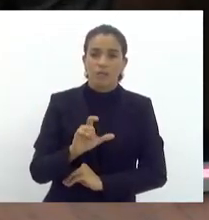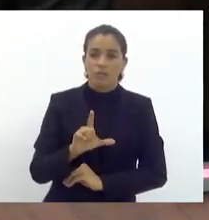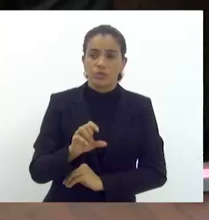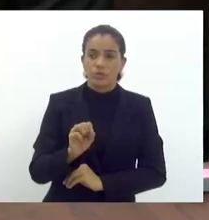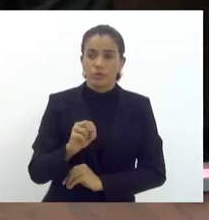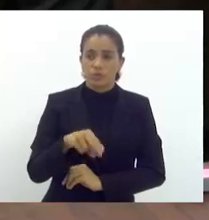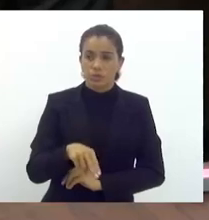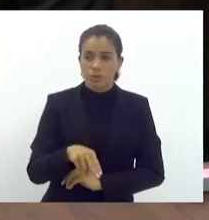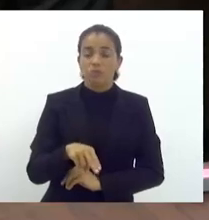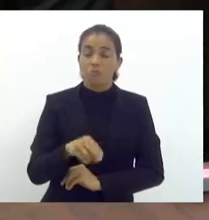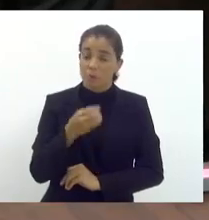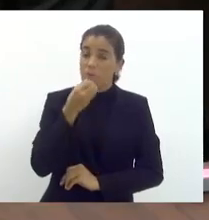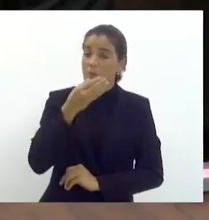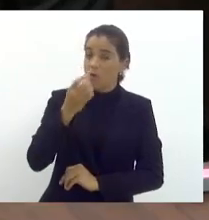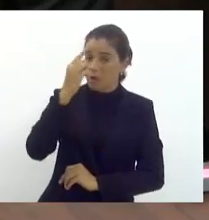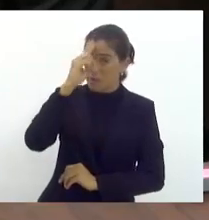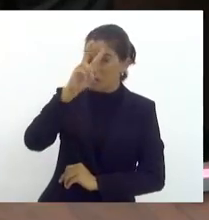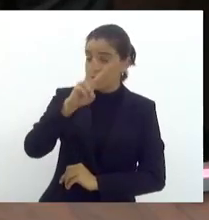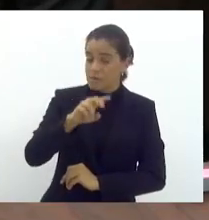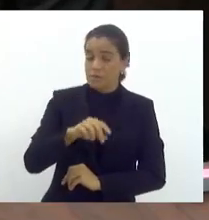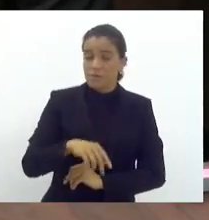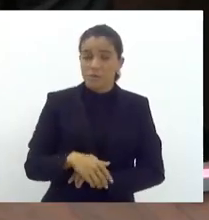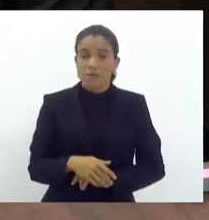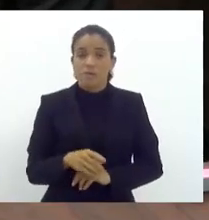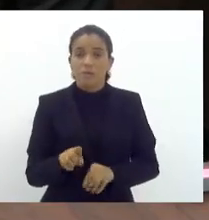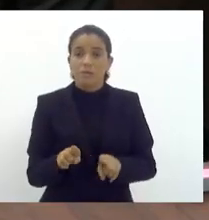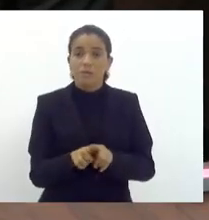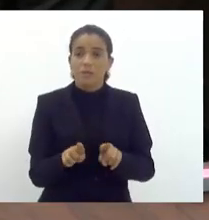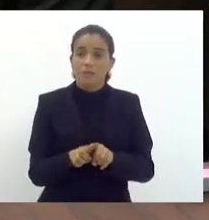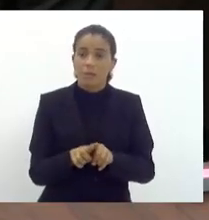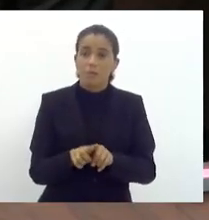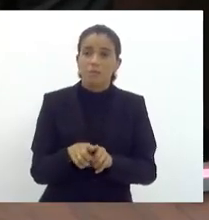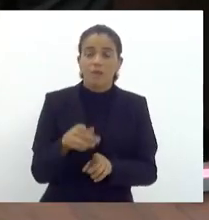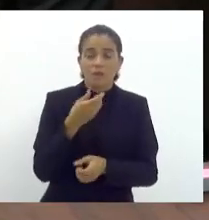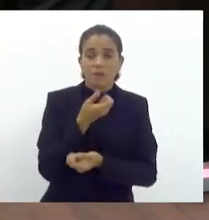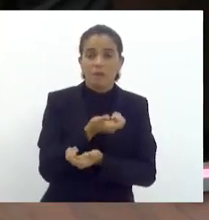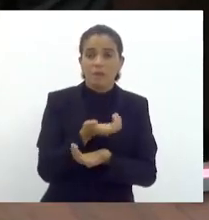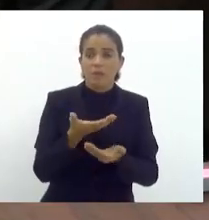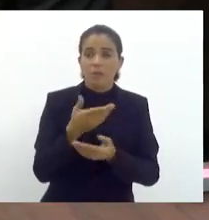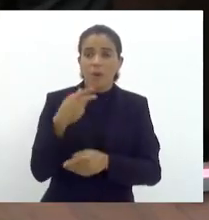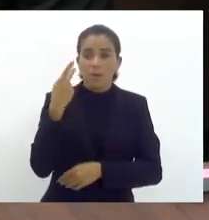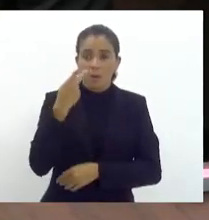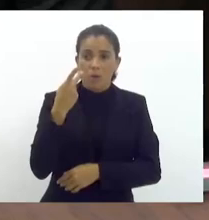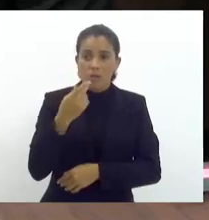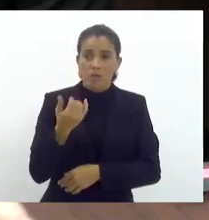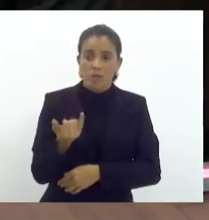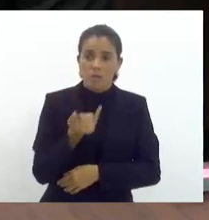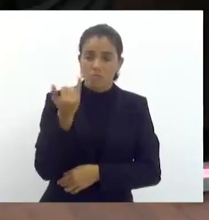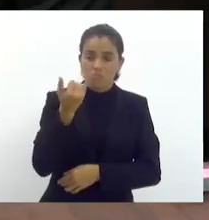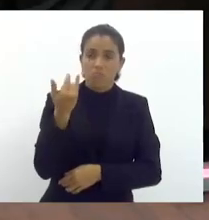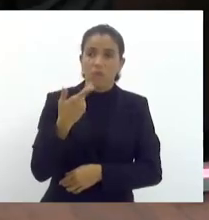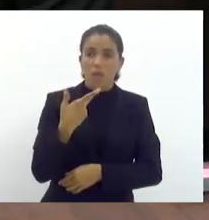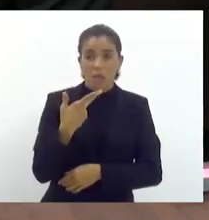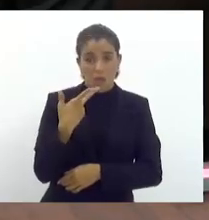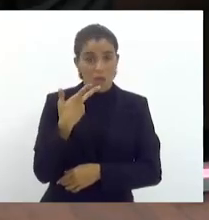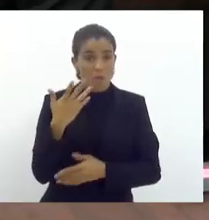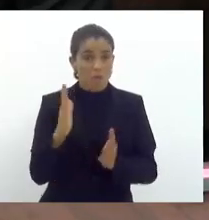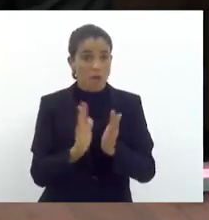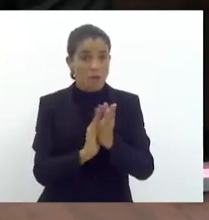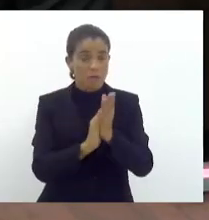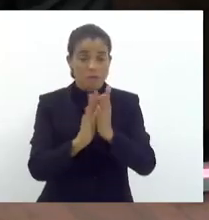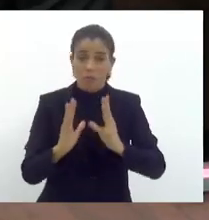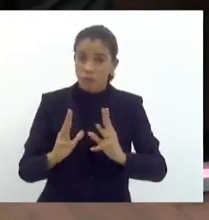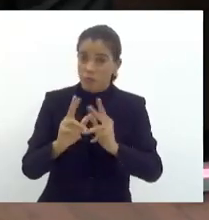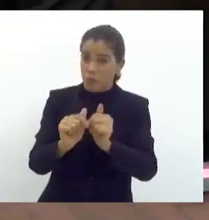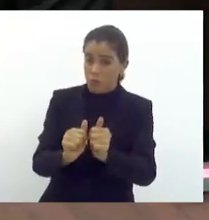a sensatez de trazer aqui a baila uma política importante então parabeniza aqueles que fazem a política em nome